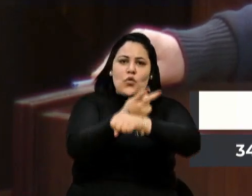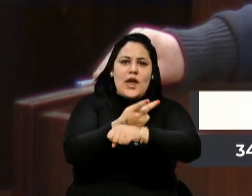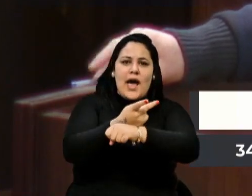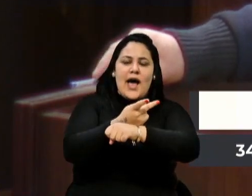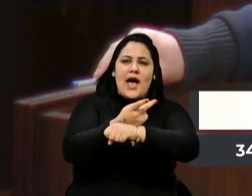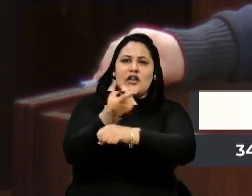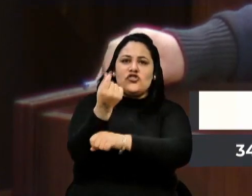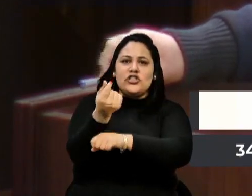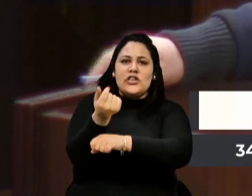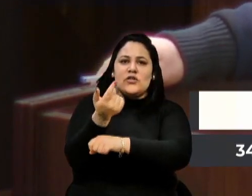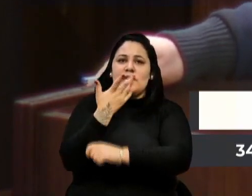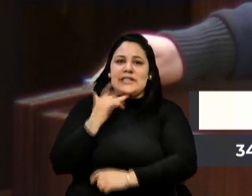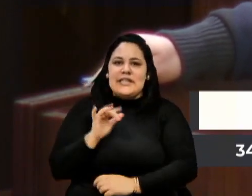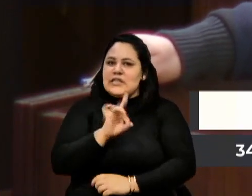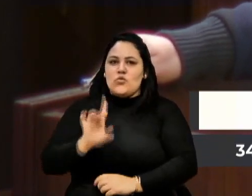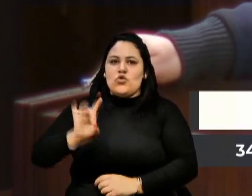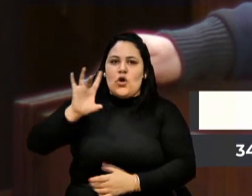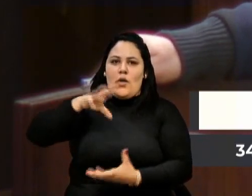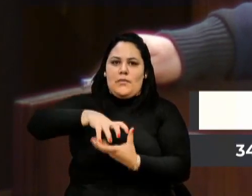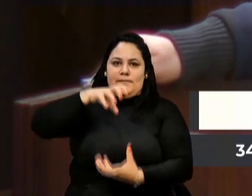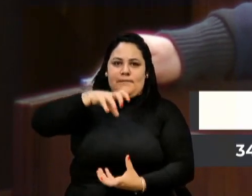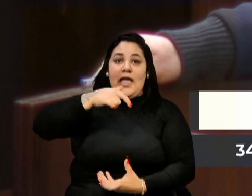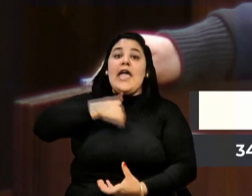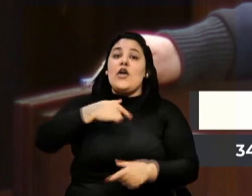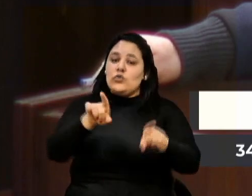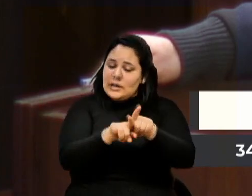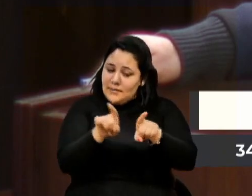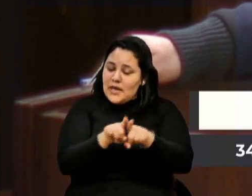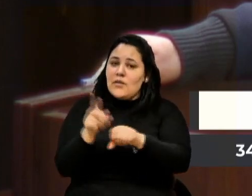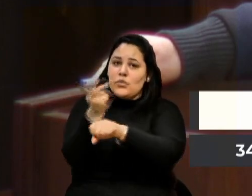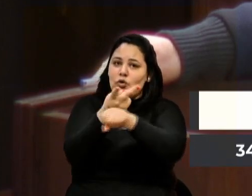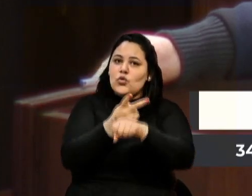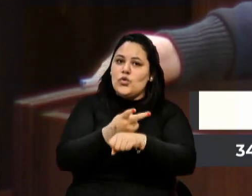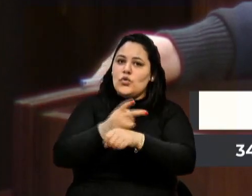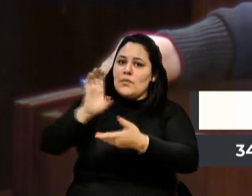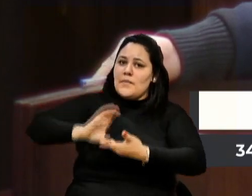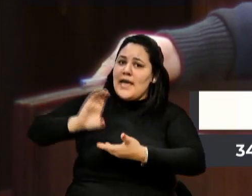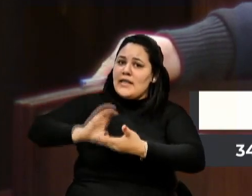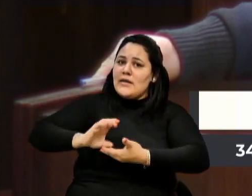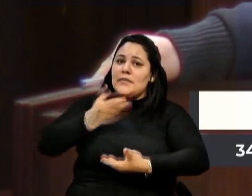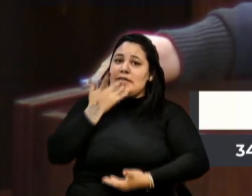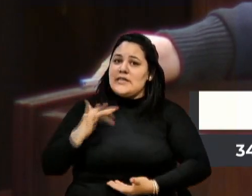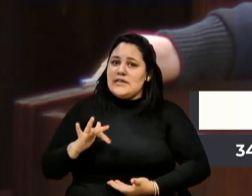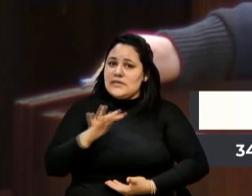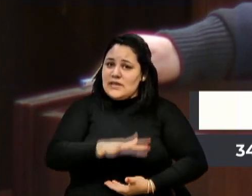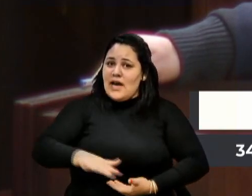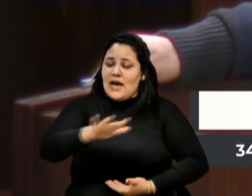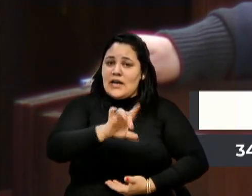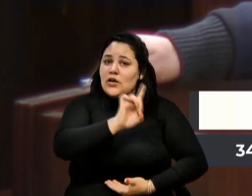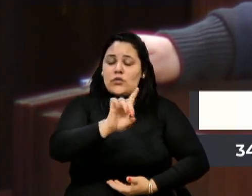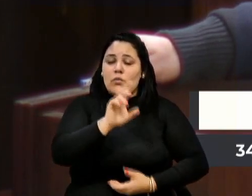idosos. Eu quero dizer uma coisa, que eu busco emendas para as crianças e também para os idosos. Nós não podemos olhar